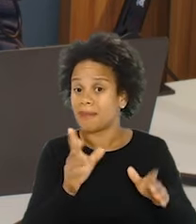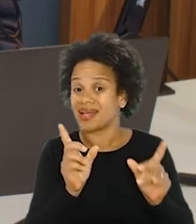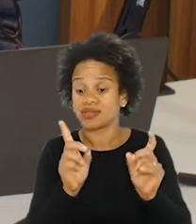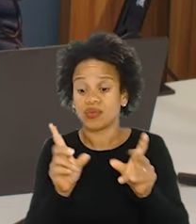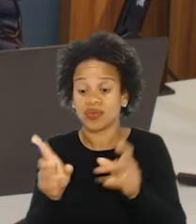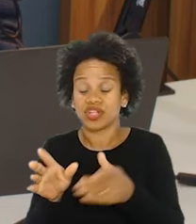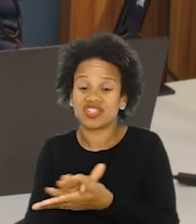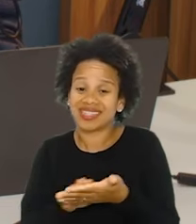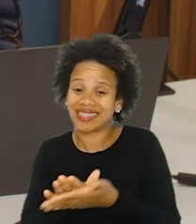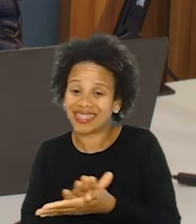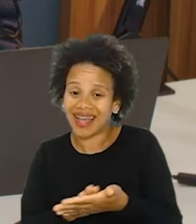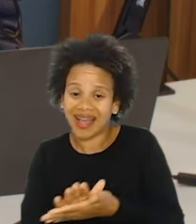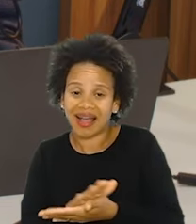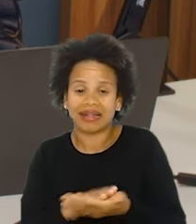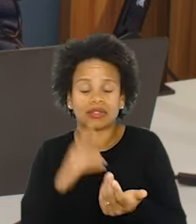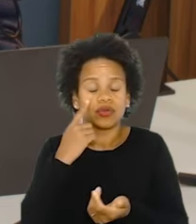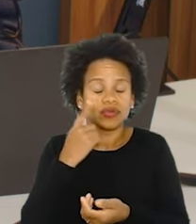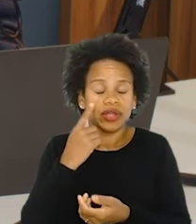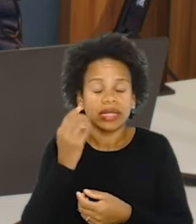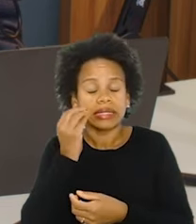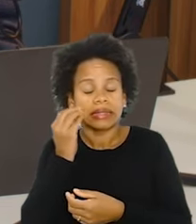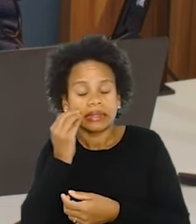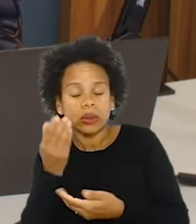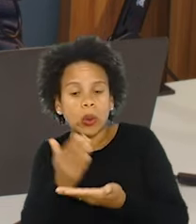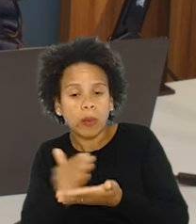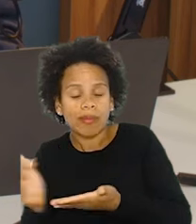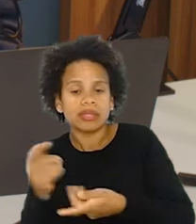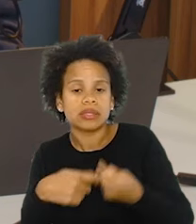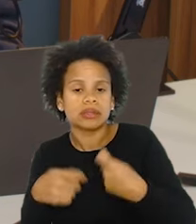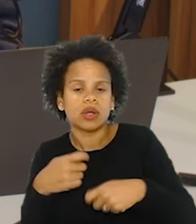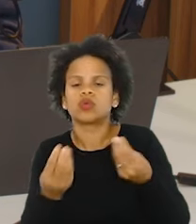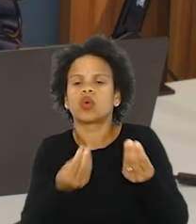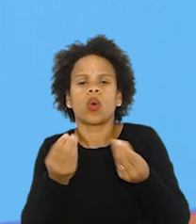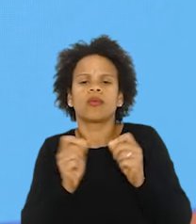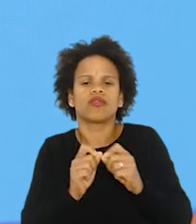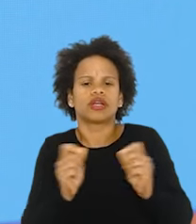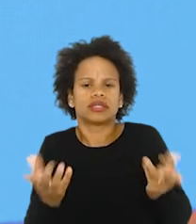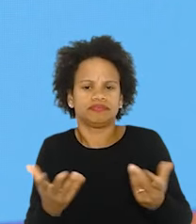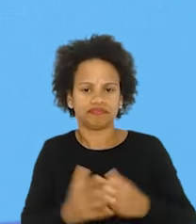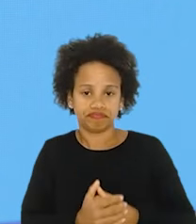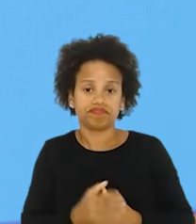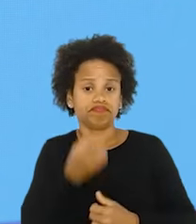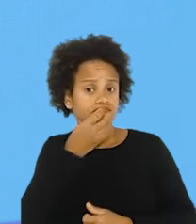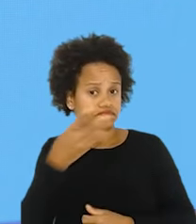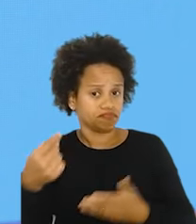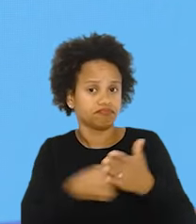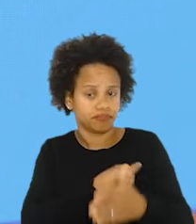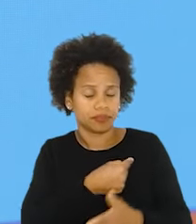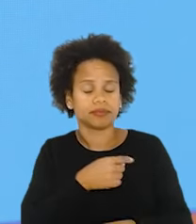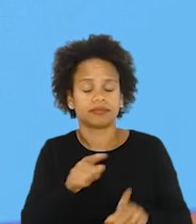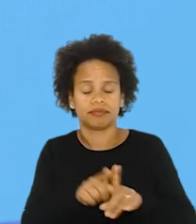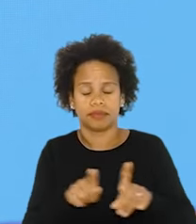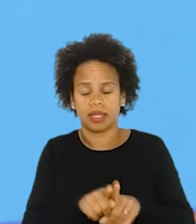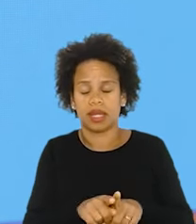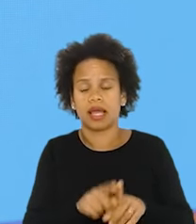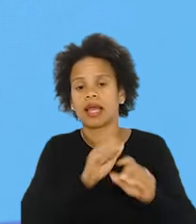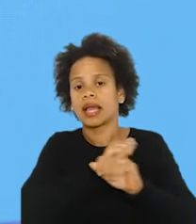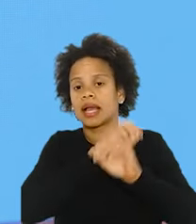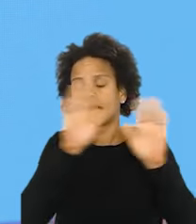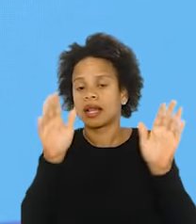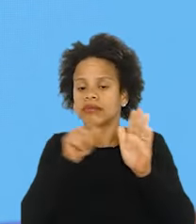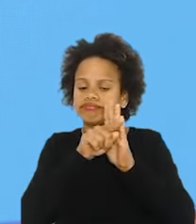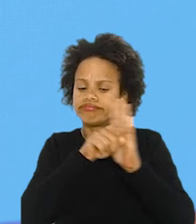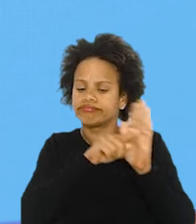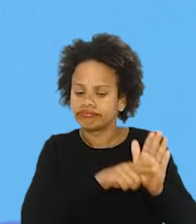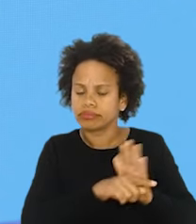não vendi ainda ainda tô prospectando eu tô começando um negócio como é que faz isso perfeita pergunta também e fica claro quando a gente Analisa algumas